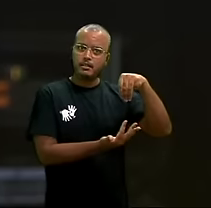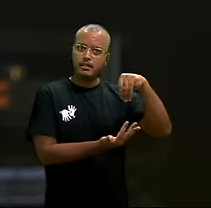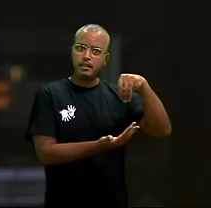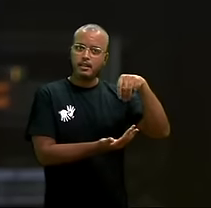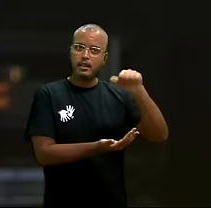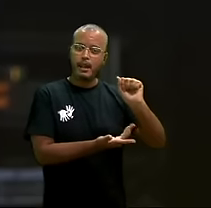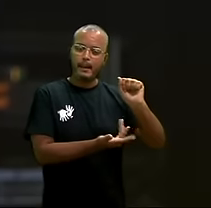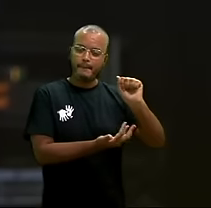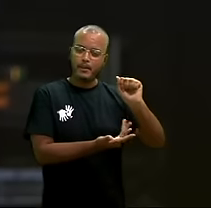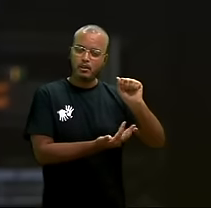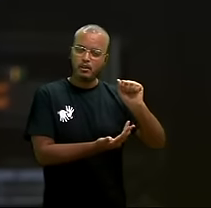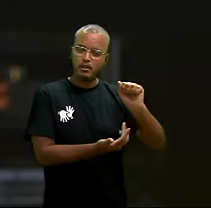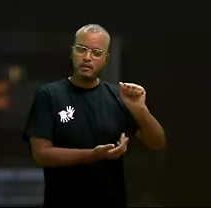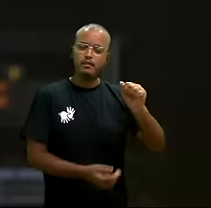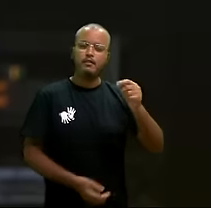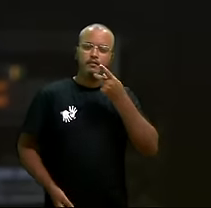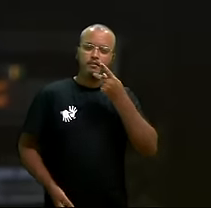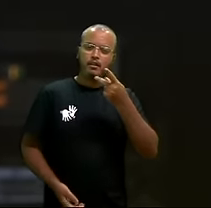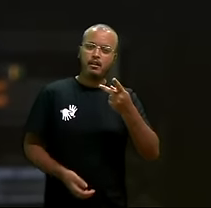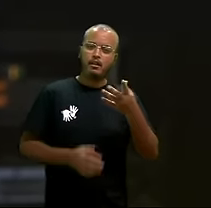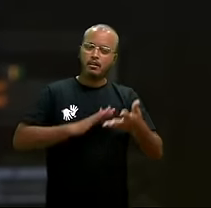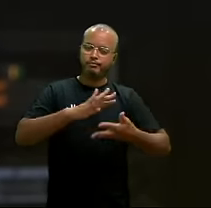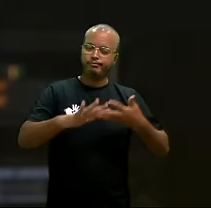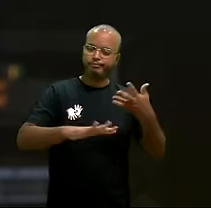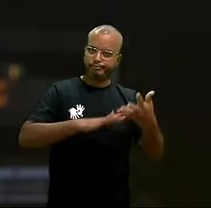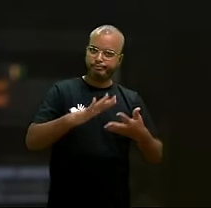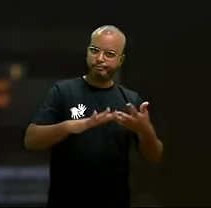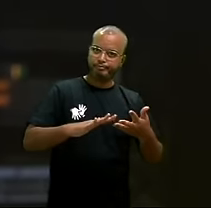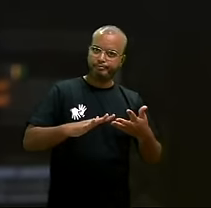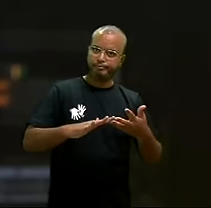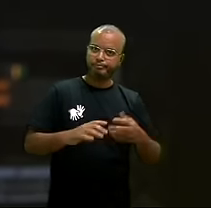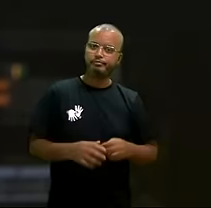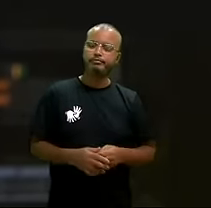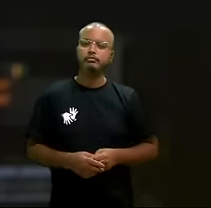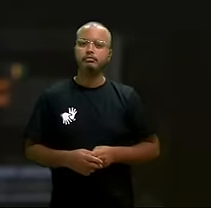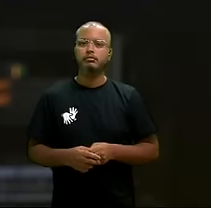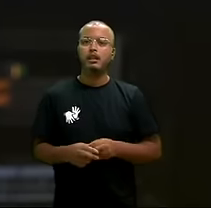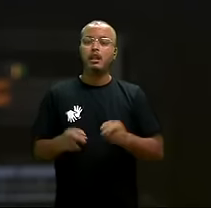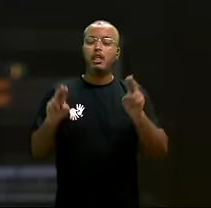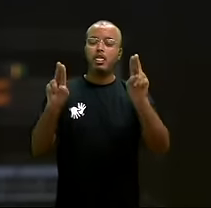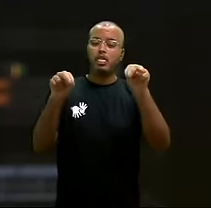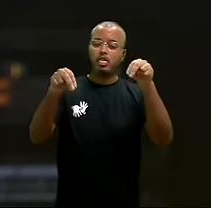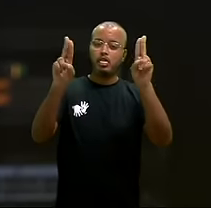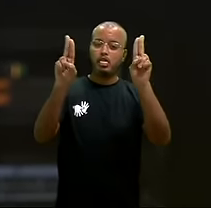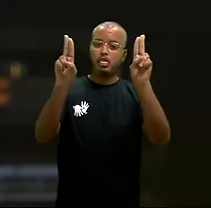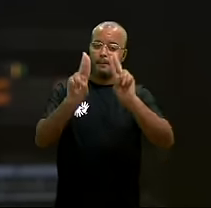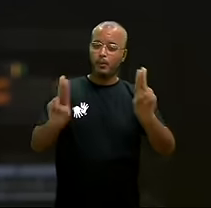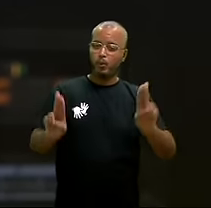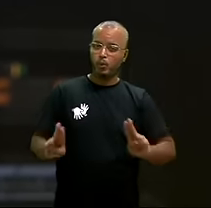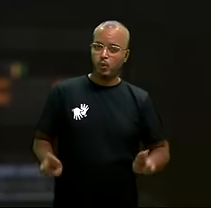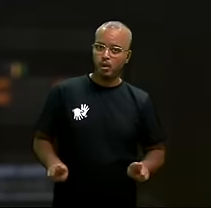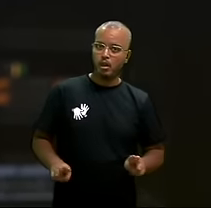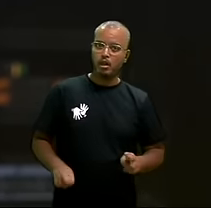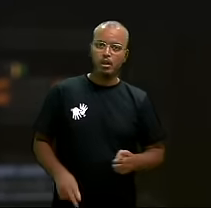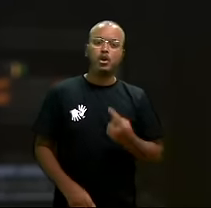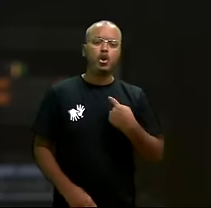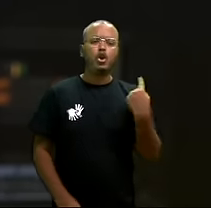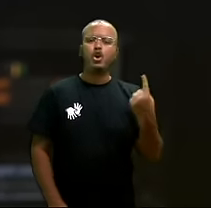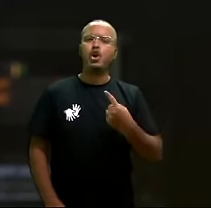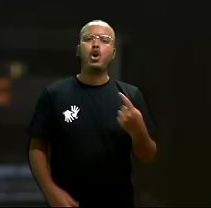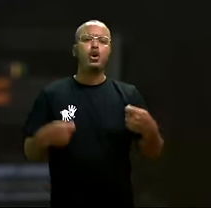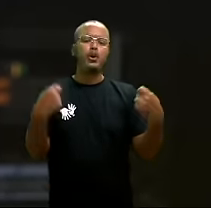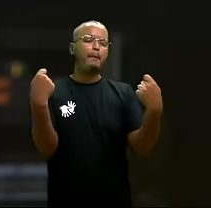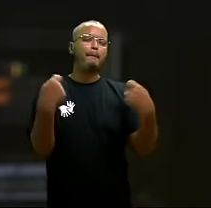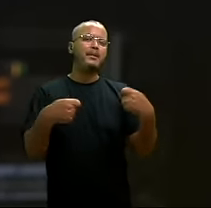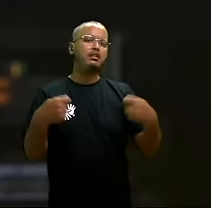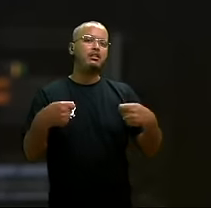Nabucodonosor, nós não precisamos nos defender diante de ti. Se formos atirados numa fornalha em chamas,